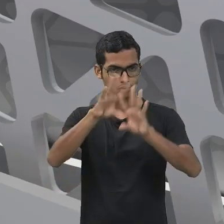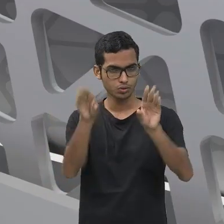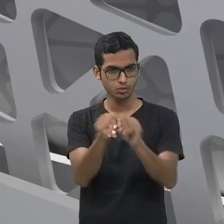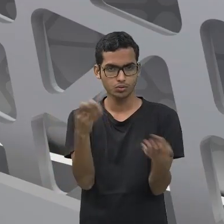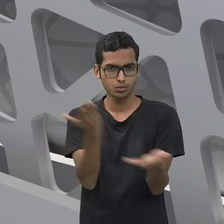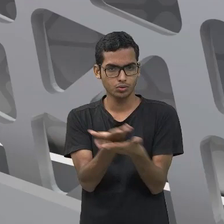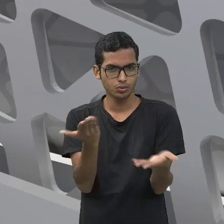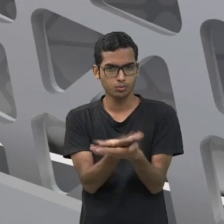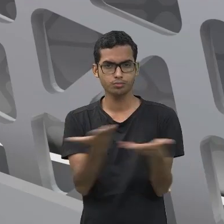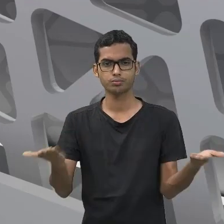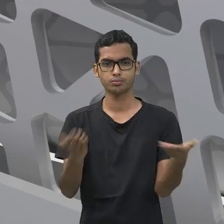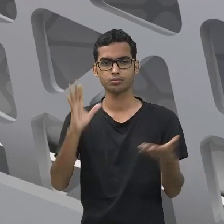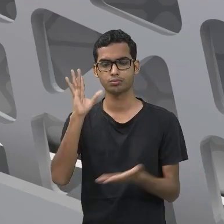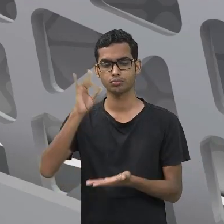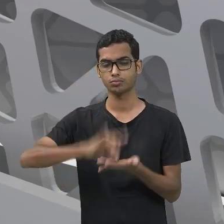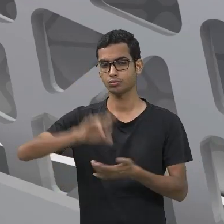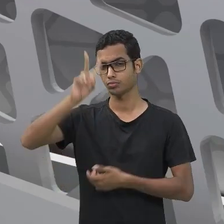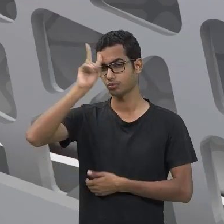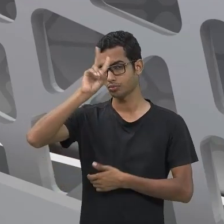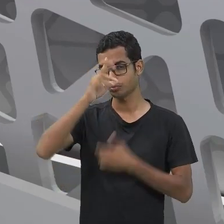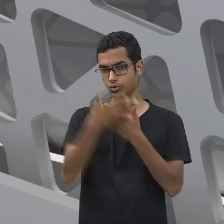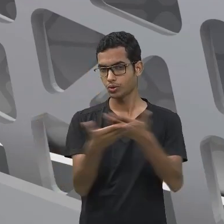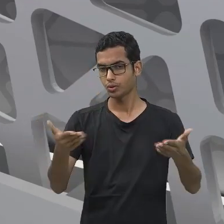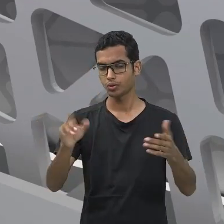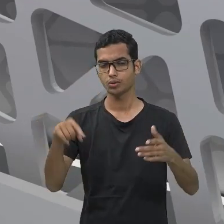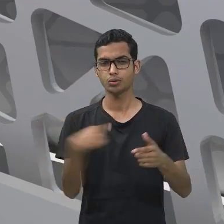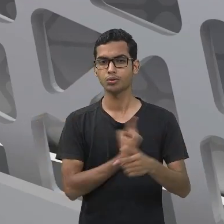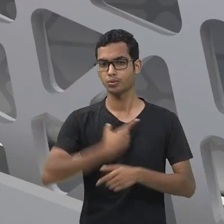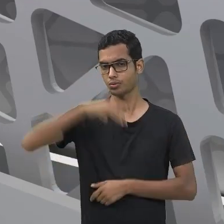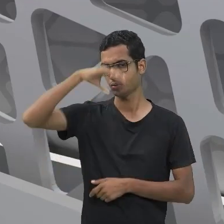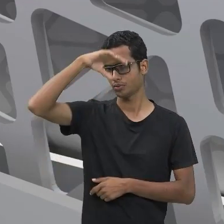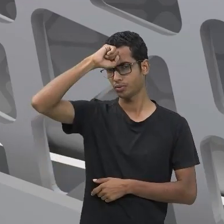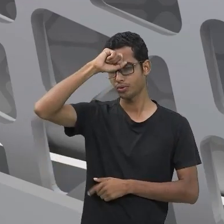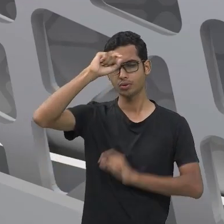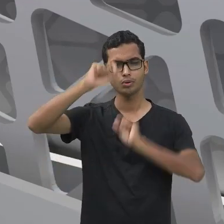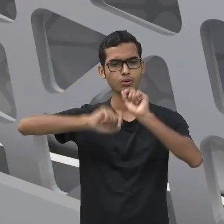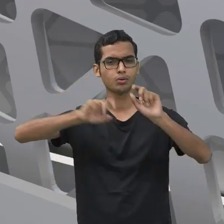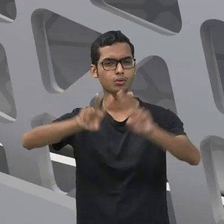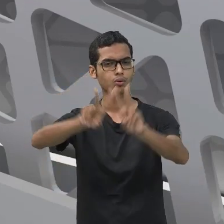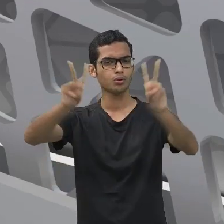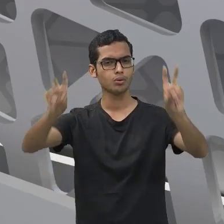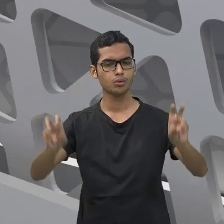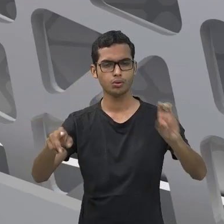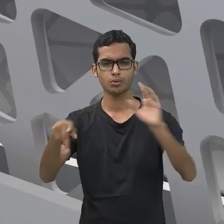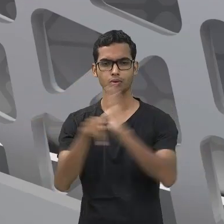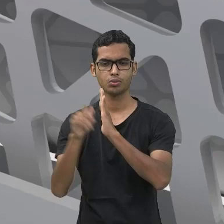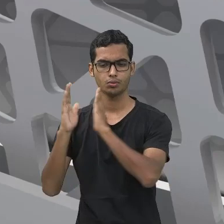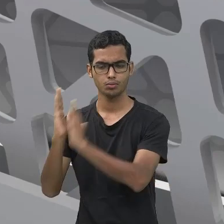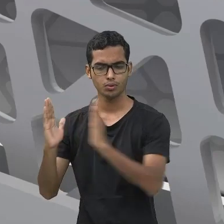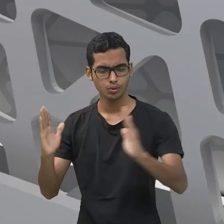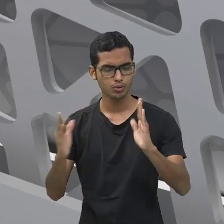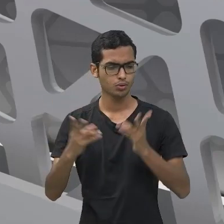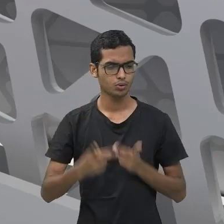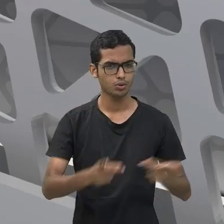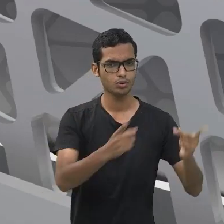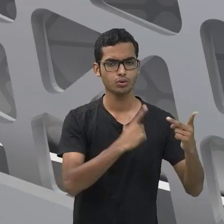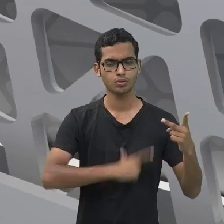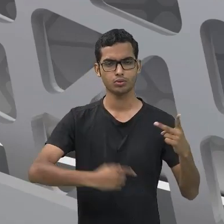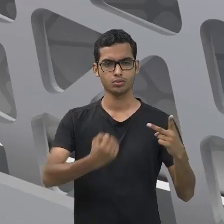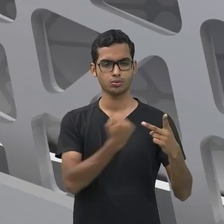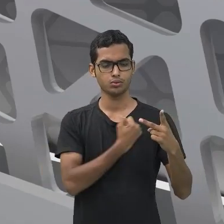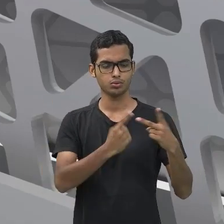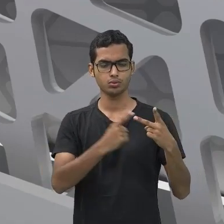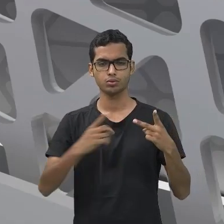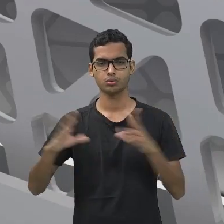aulas, a nossa aula, lembrando que a gente aprendeu, né, sobre as sequências que são infinitas, sequências finitas, a